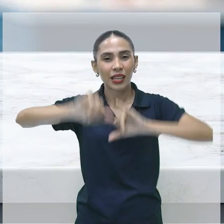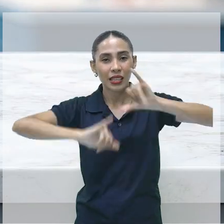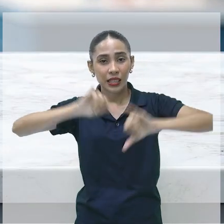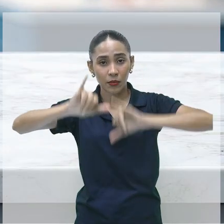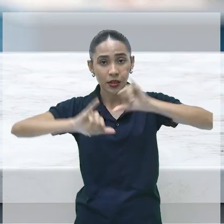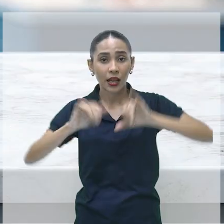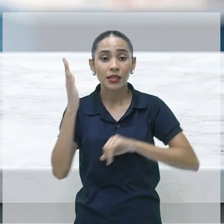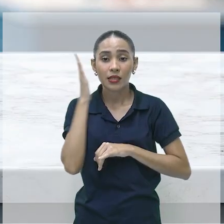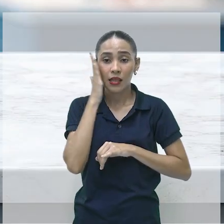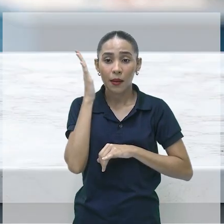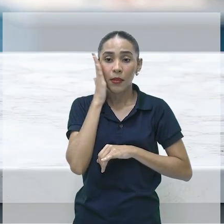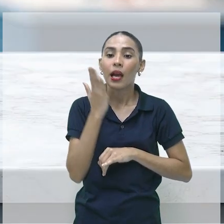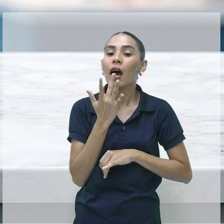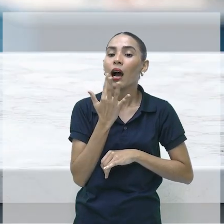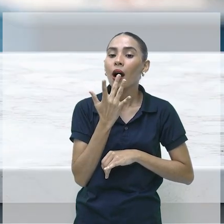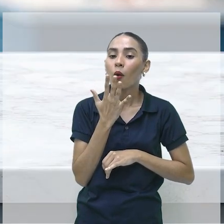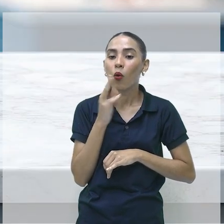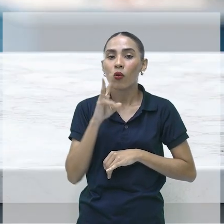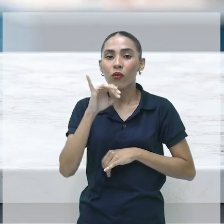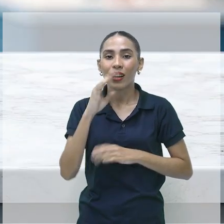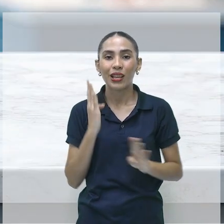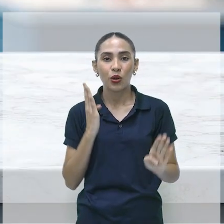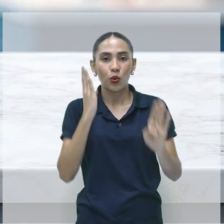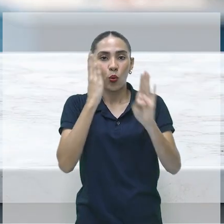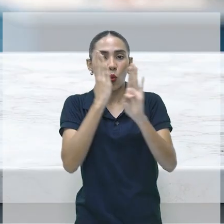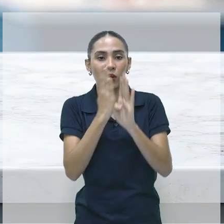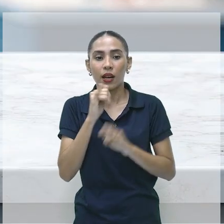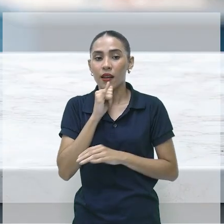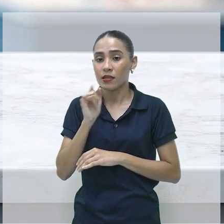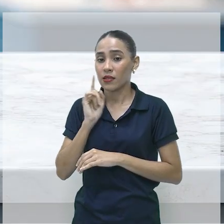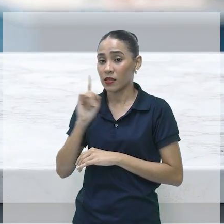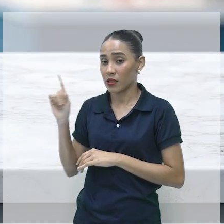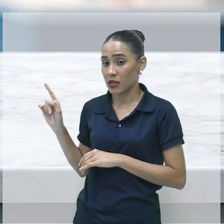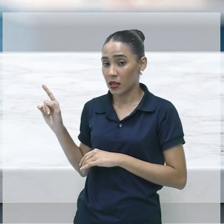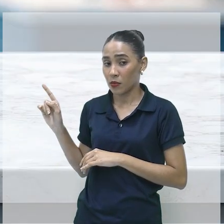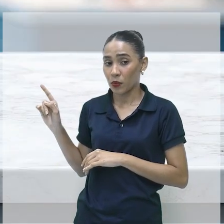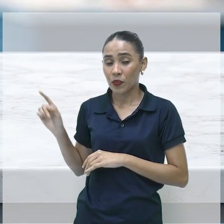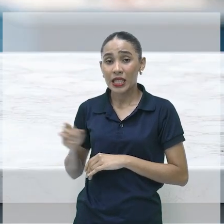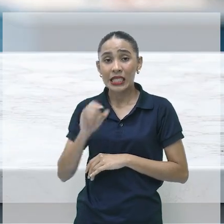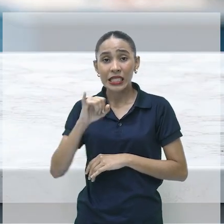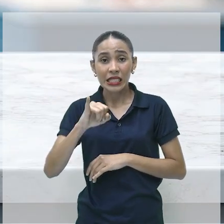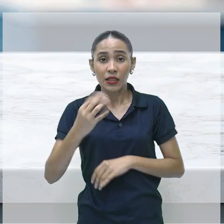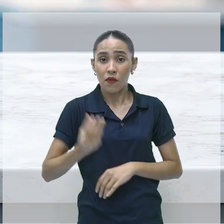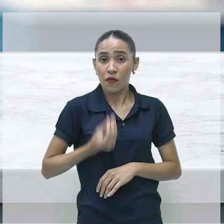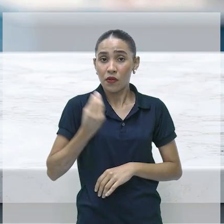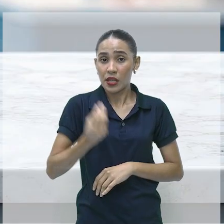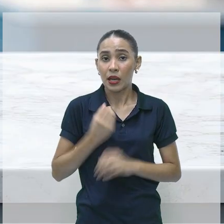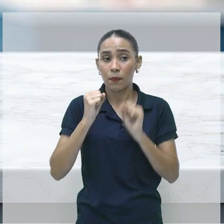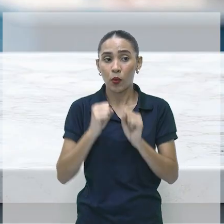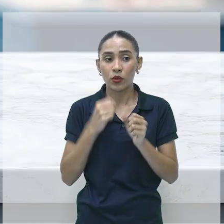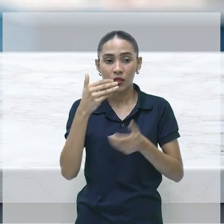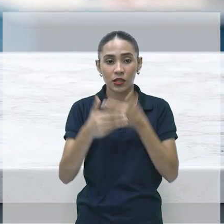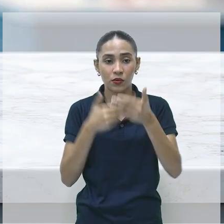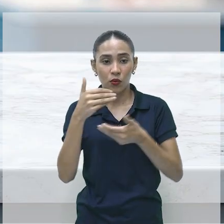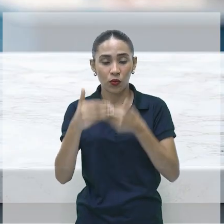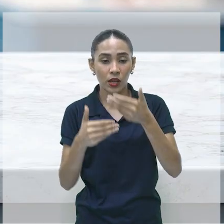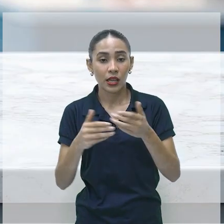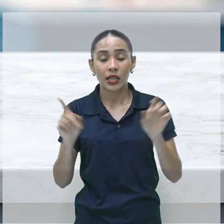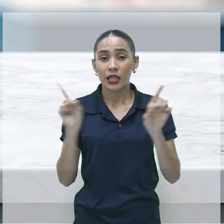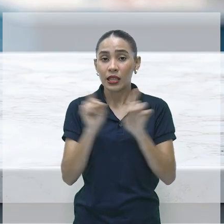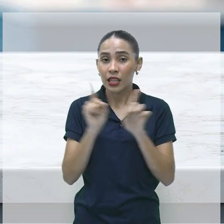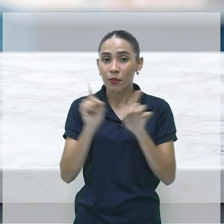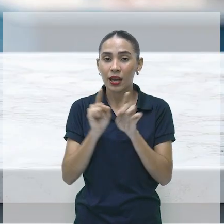saber se essas cores aqui vão identificar um determinado indivíduo, né, se desenvolvendo. Tem o